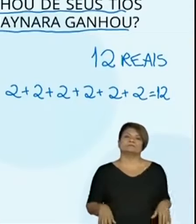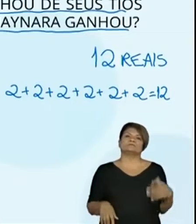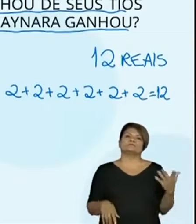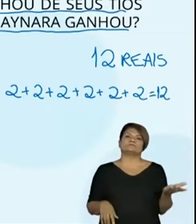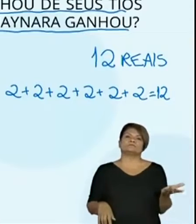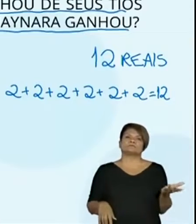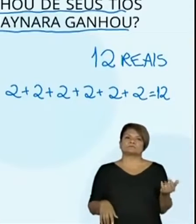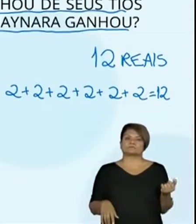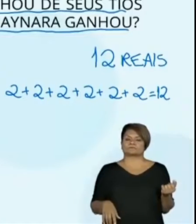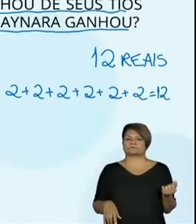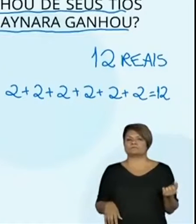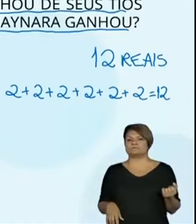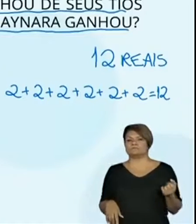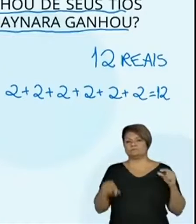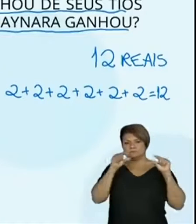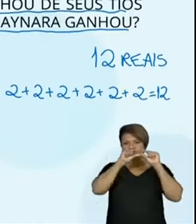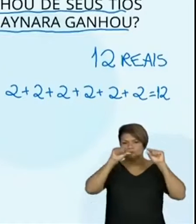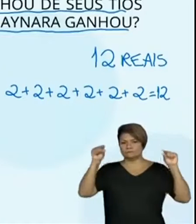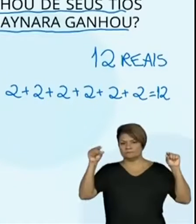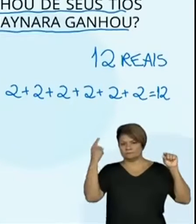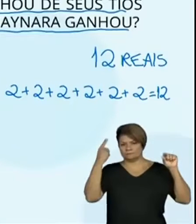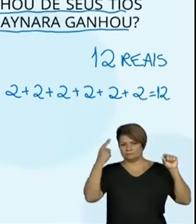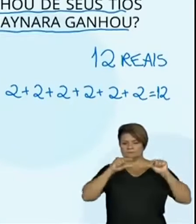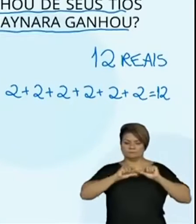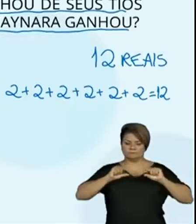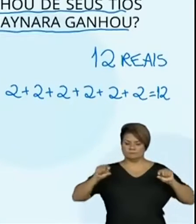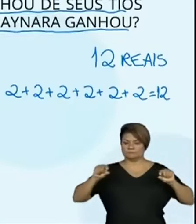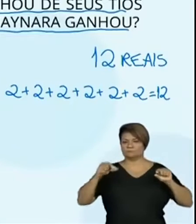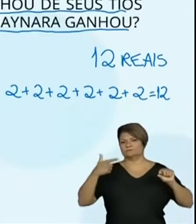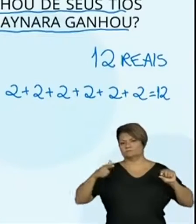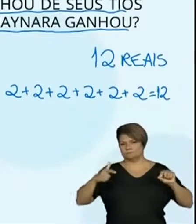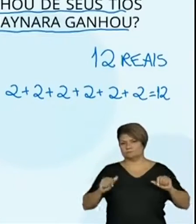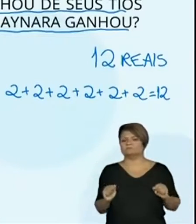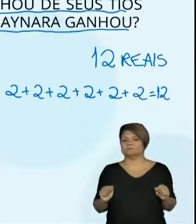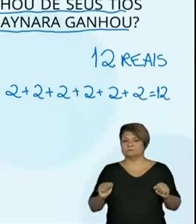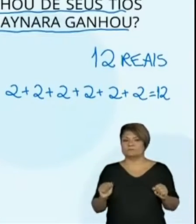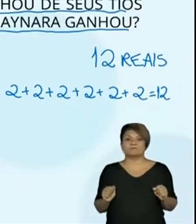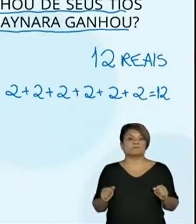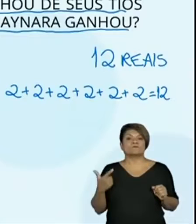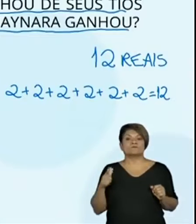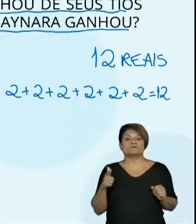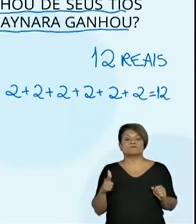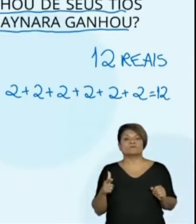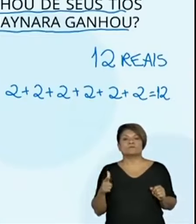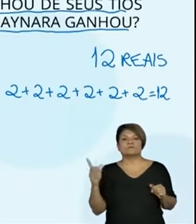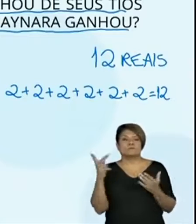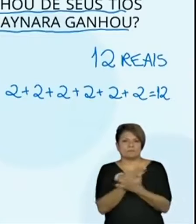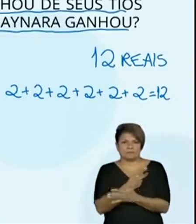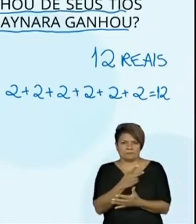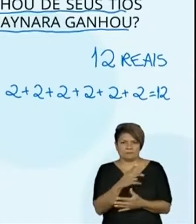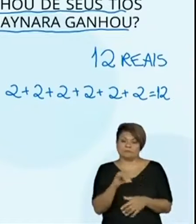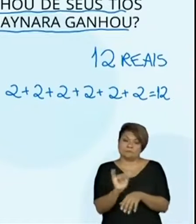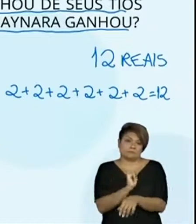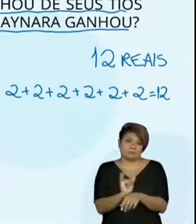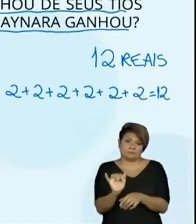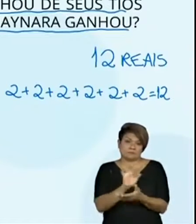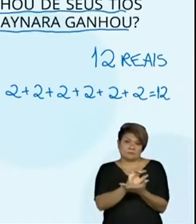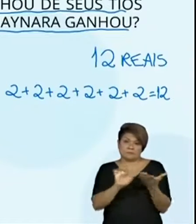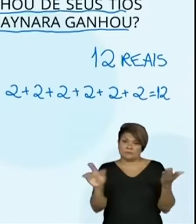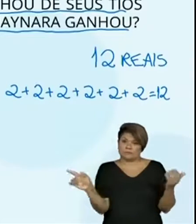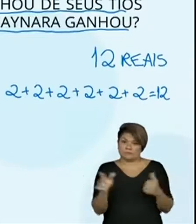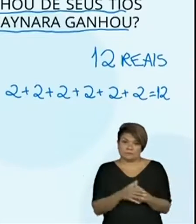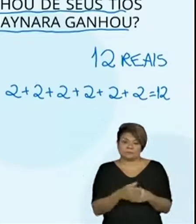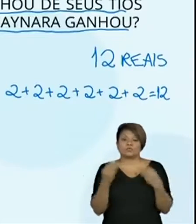a primeira fileira e depois a outra. Existem várias estratégias. Não existe a errada. Existem maneiras diferentes. Como eu